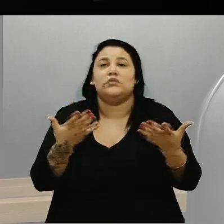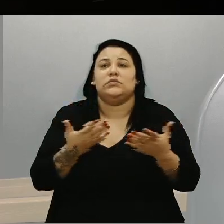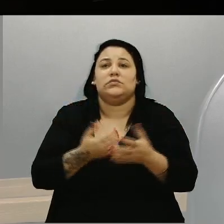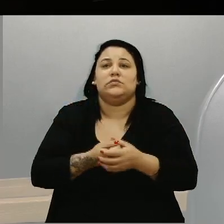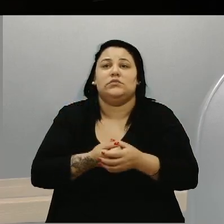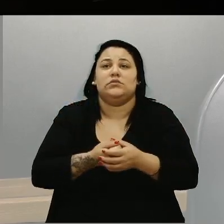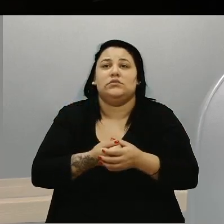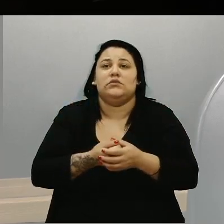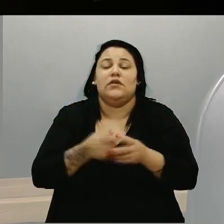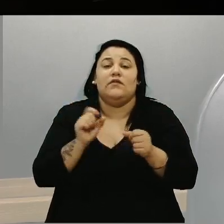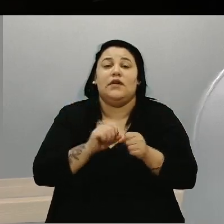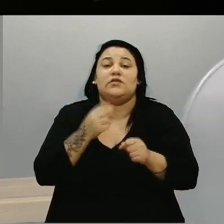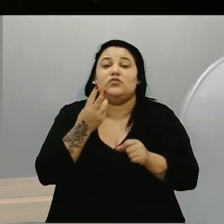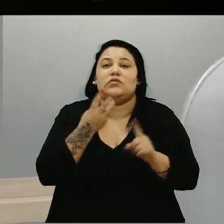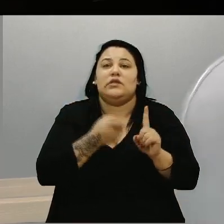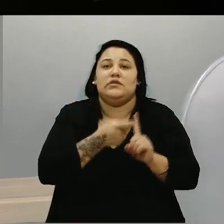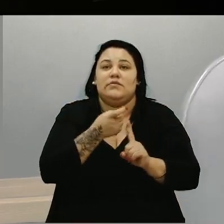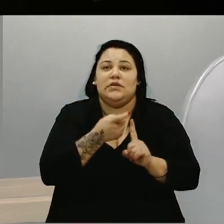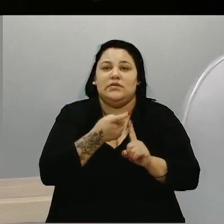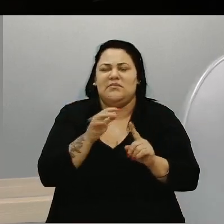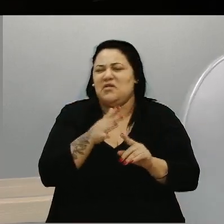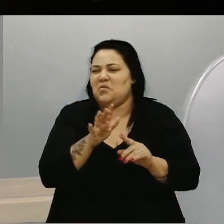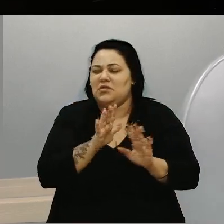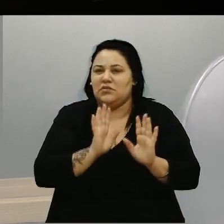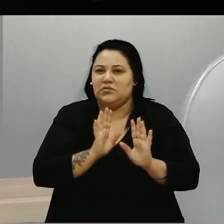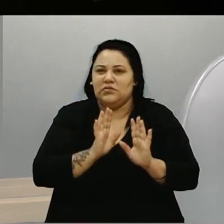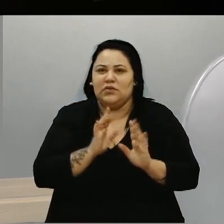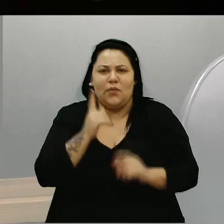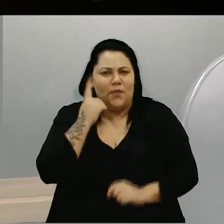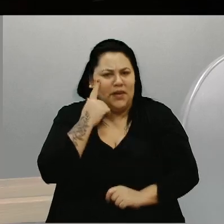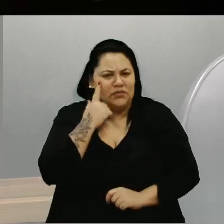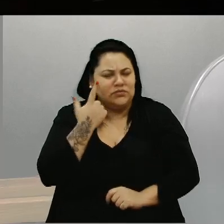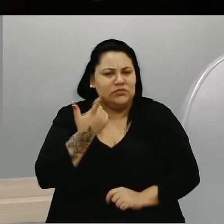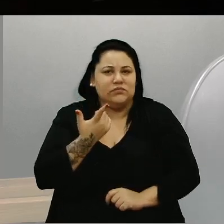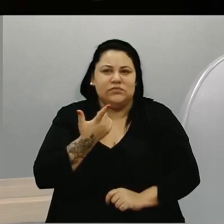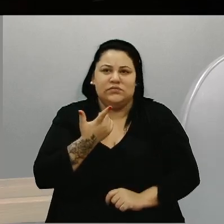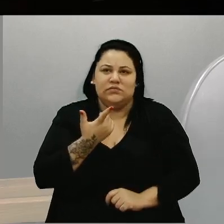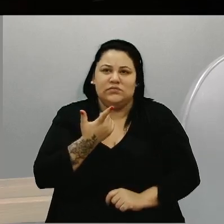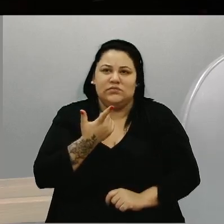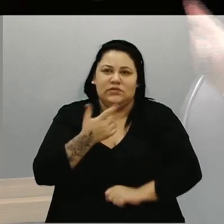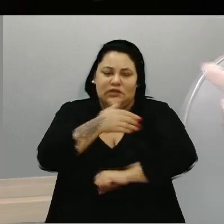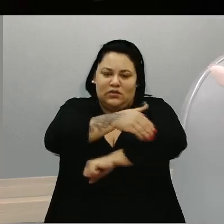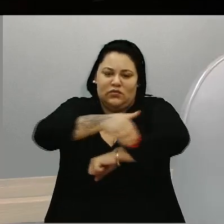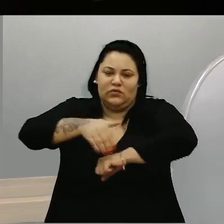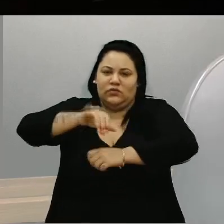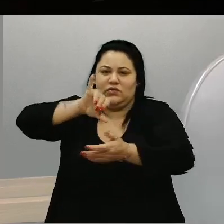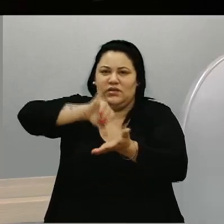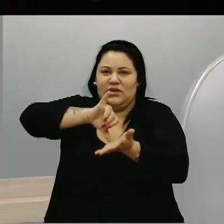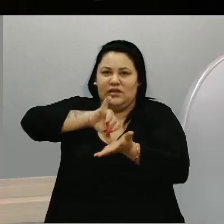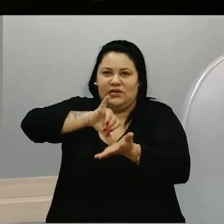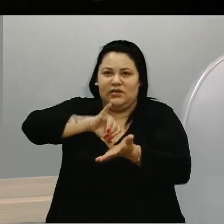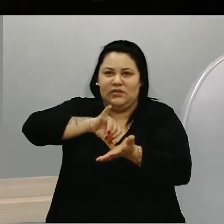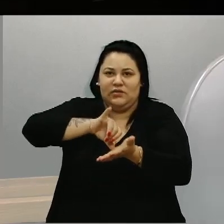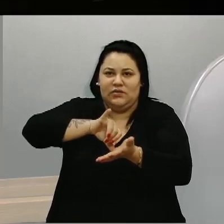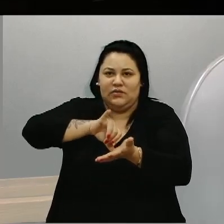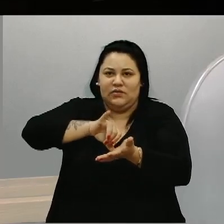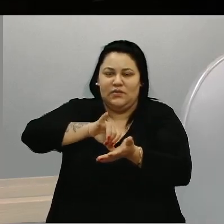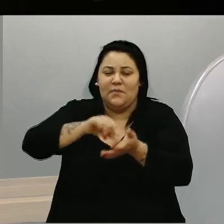uns 3 meses, mais ou menos. Então, fico pensando, se aí na Marquês do Herval, um pouquinho para baixo da